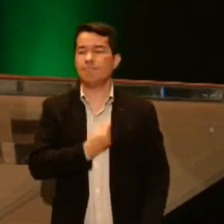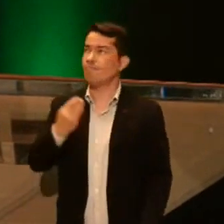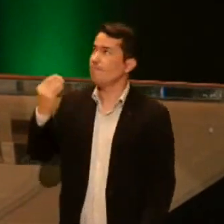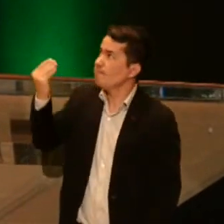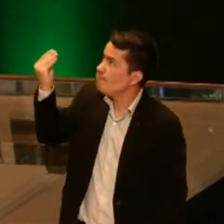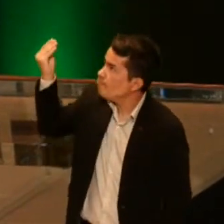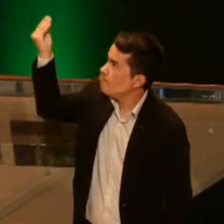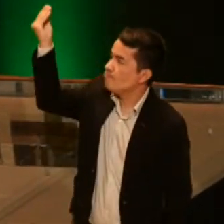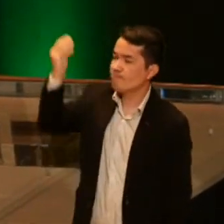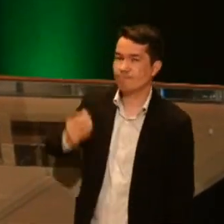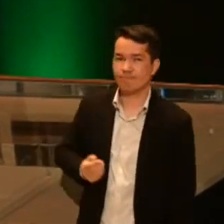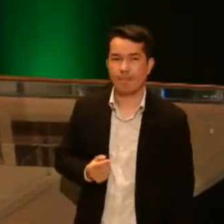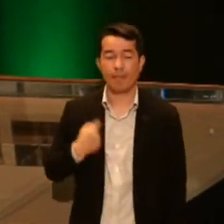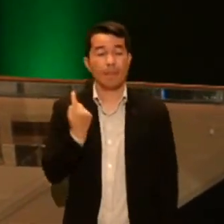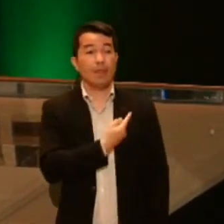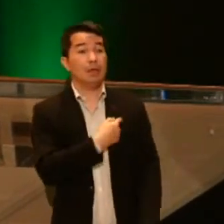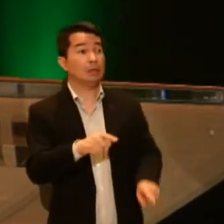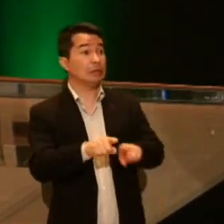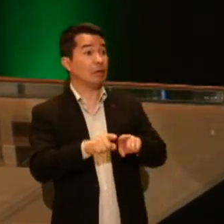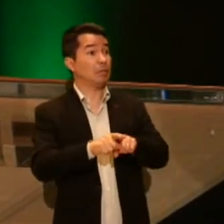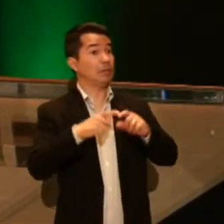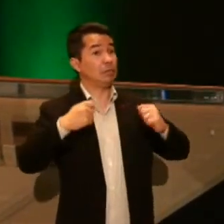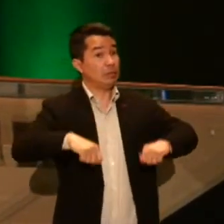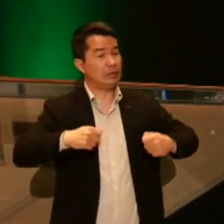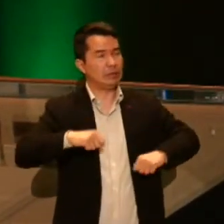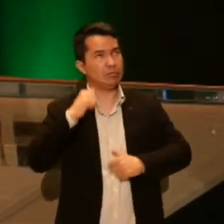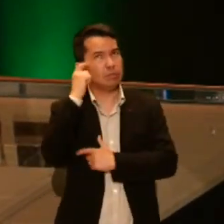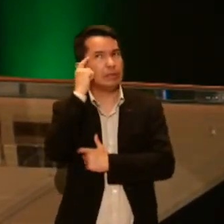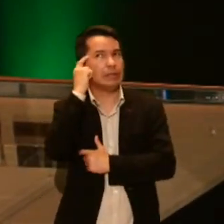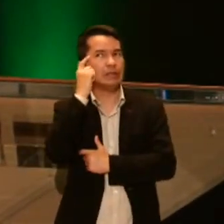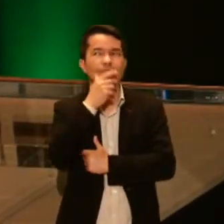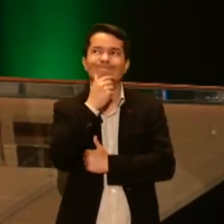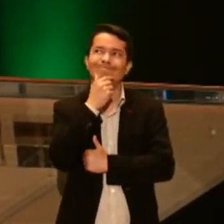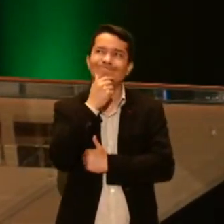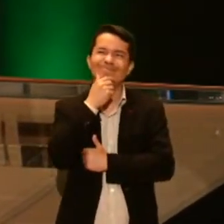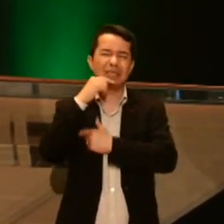tem que depor os nossos tesouros religiosos,